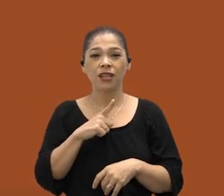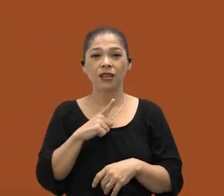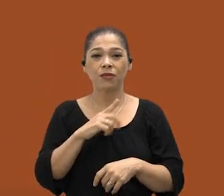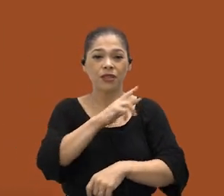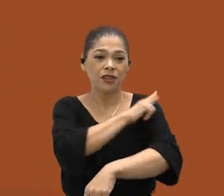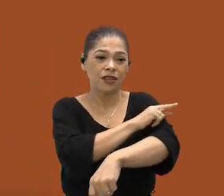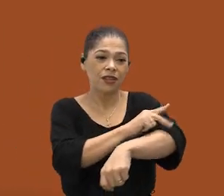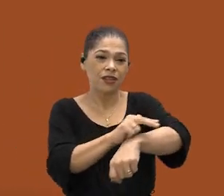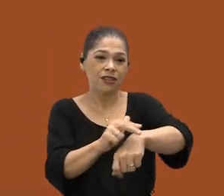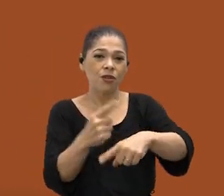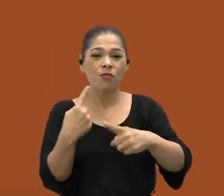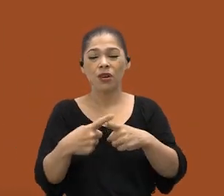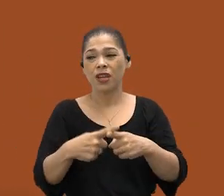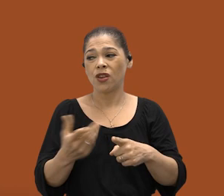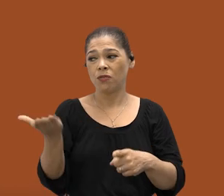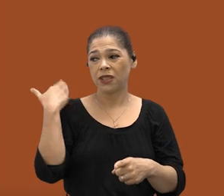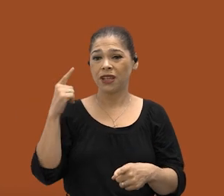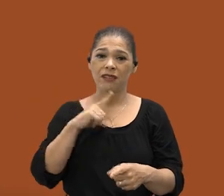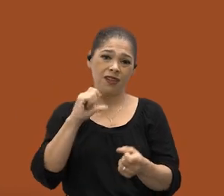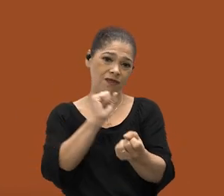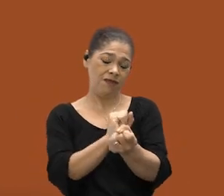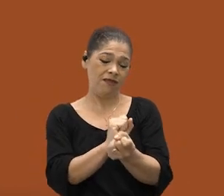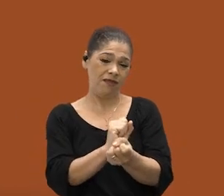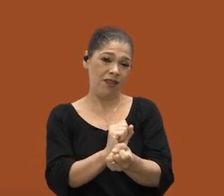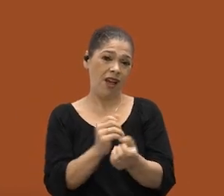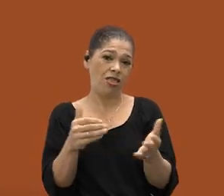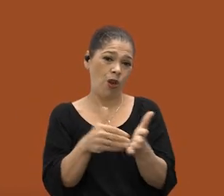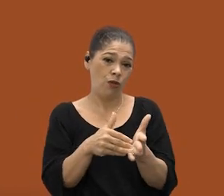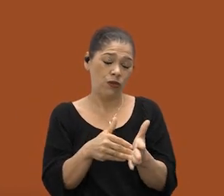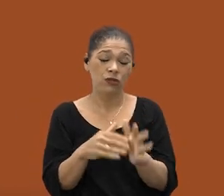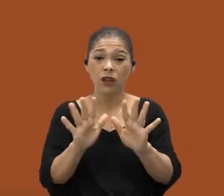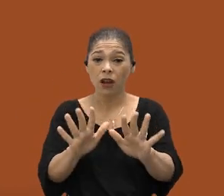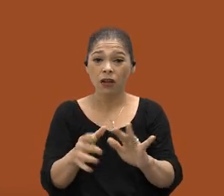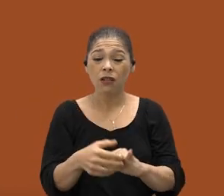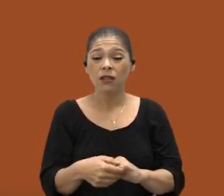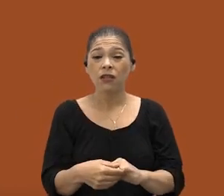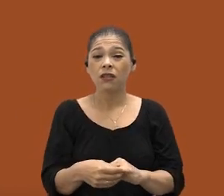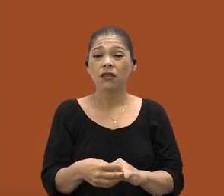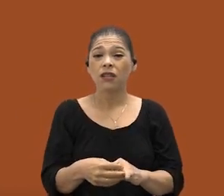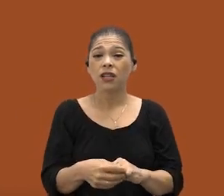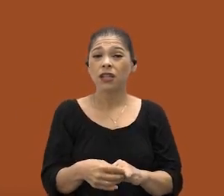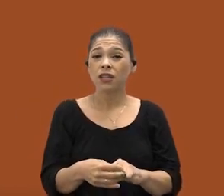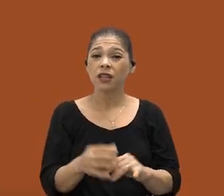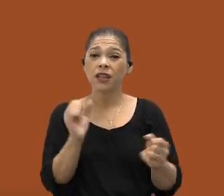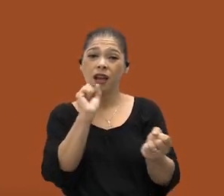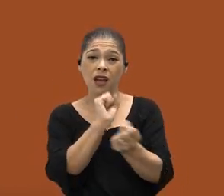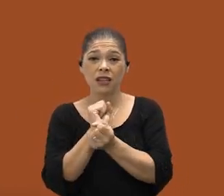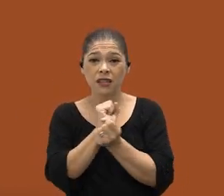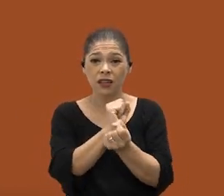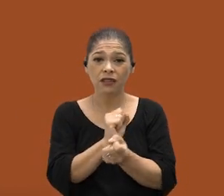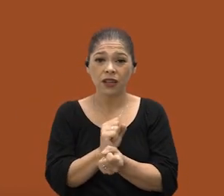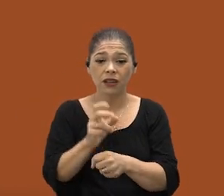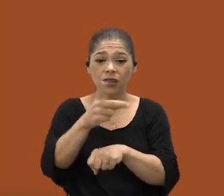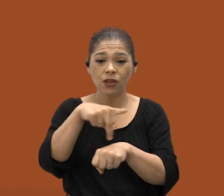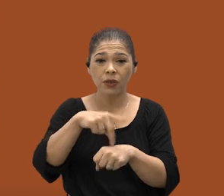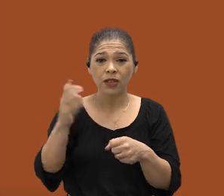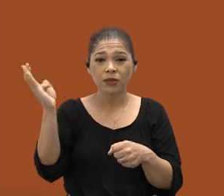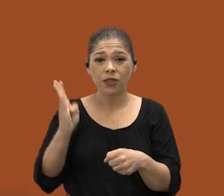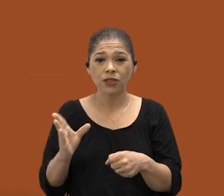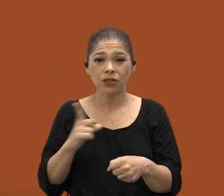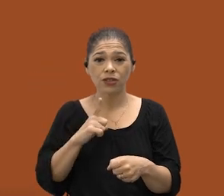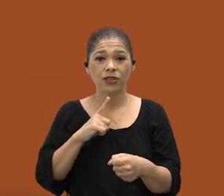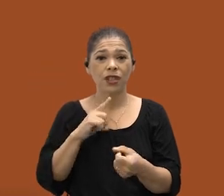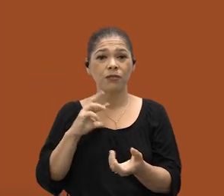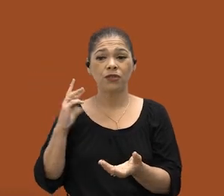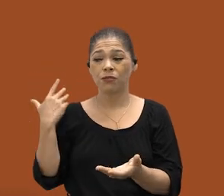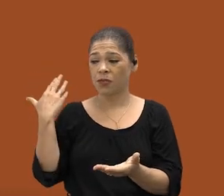nós temos racismo porque tivemos escravidão Então olha entre a escravidão e o país de hoje